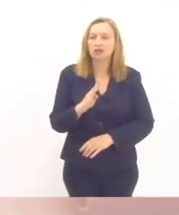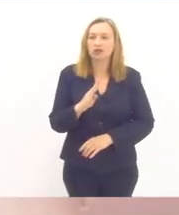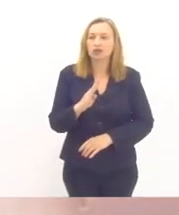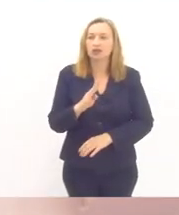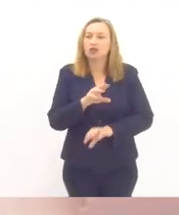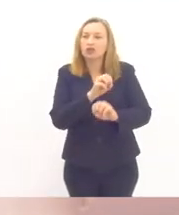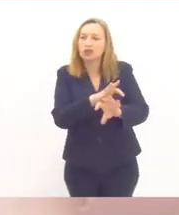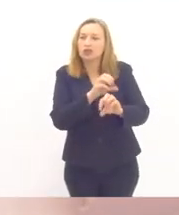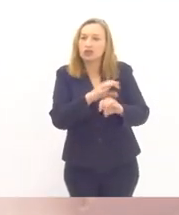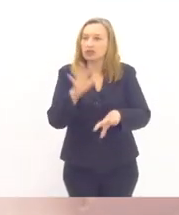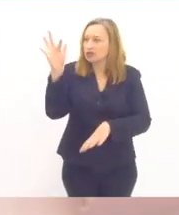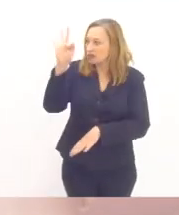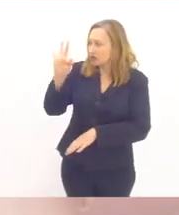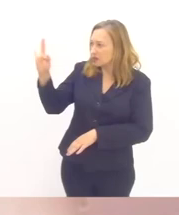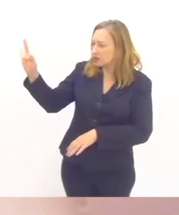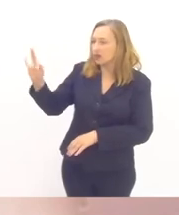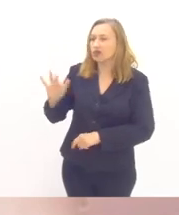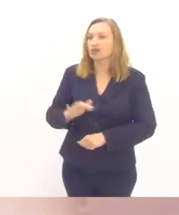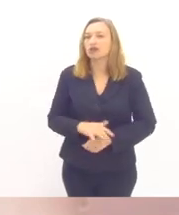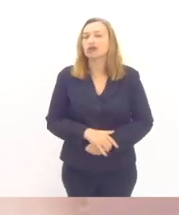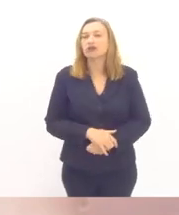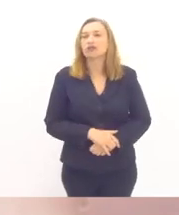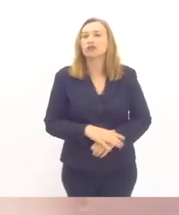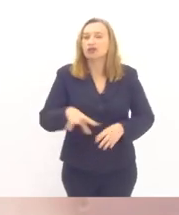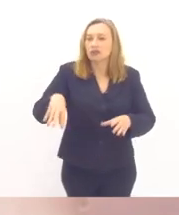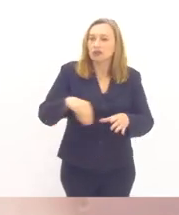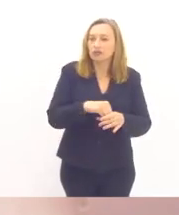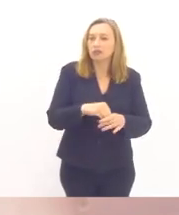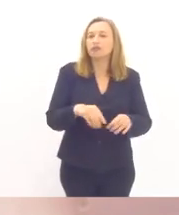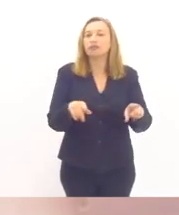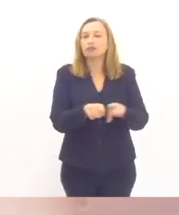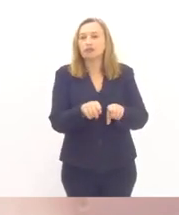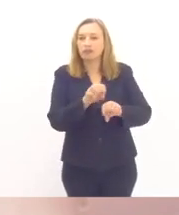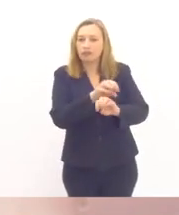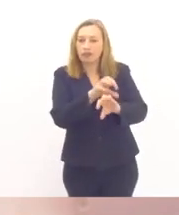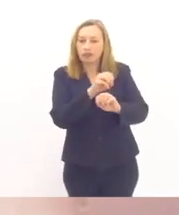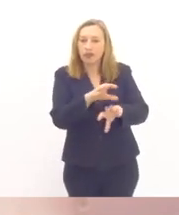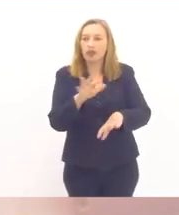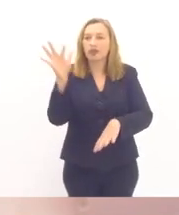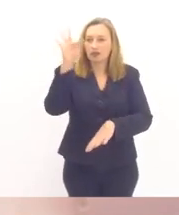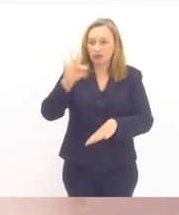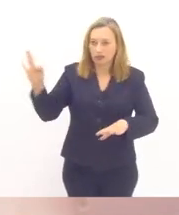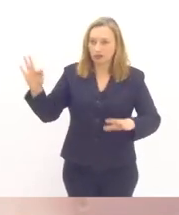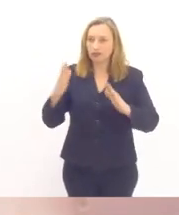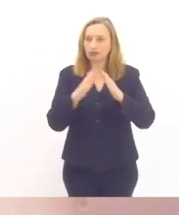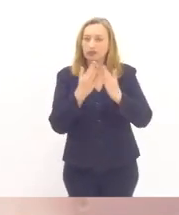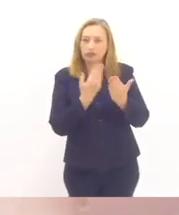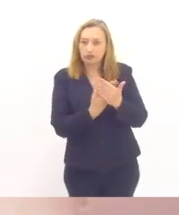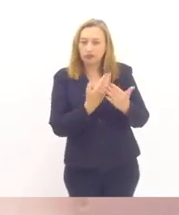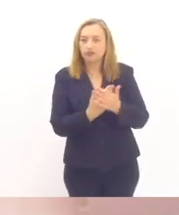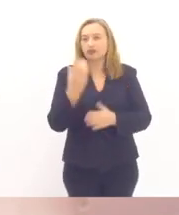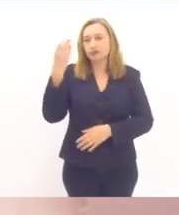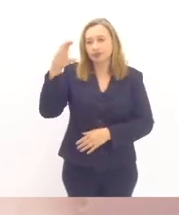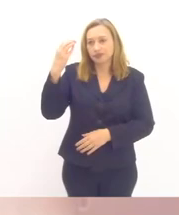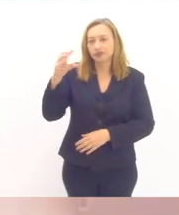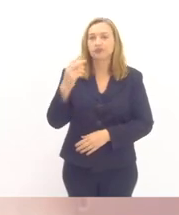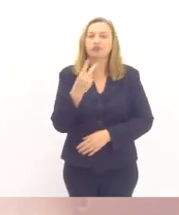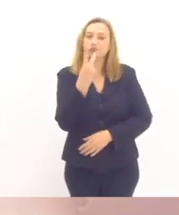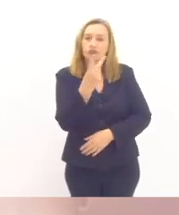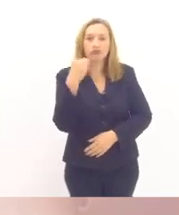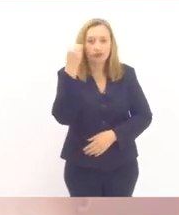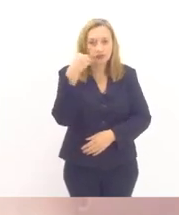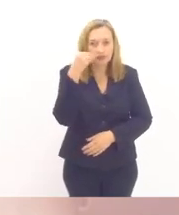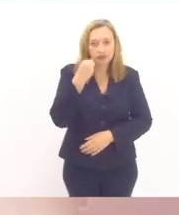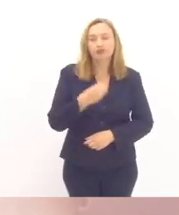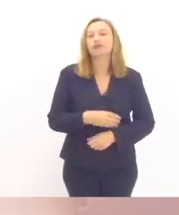de Ensino de Francês, de professores de francês, nós implantamos o ensino do francês na Rede Municipal de Educação de Niterói. Portanto, assim, são duas experiências